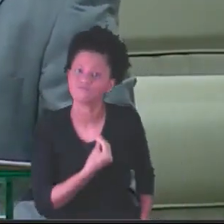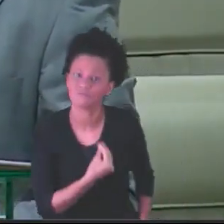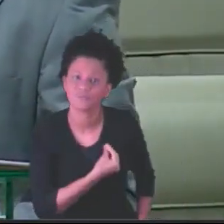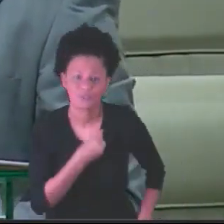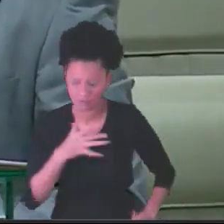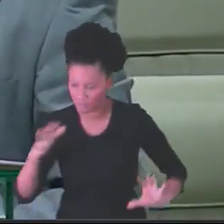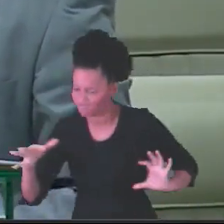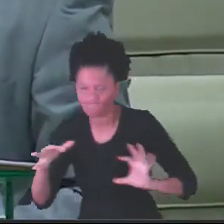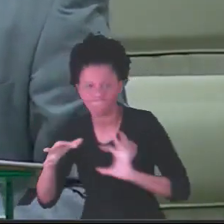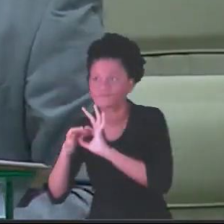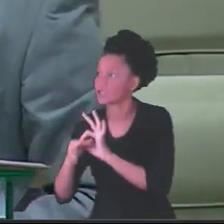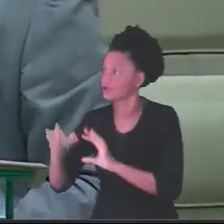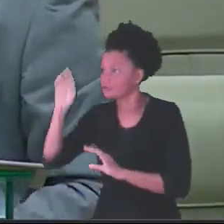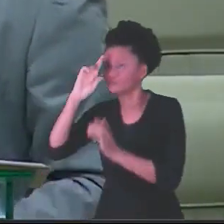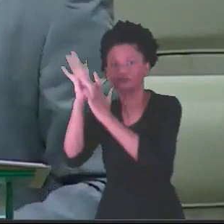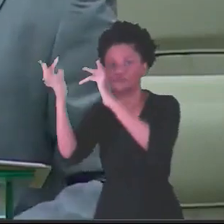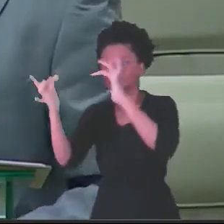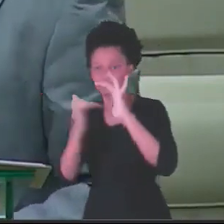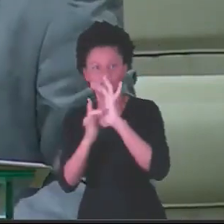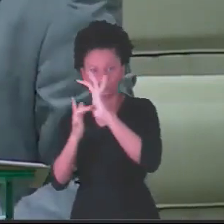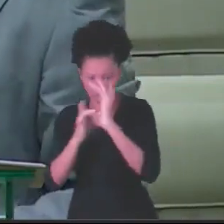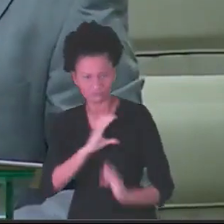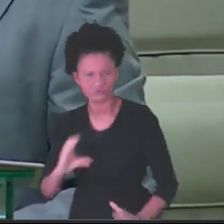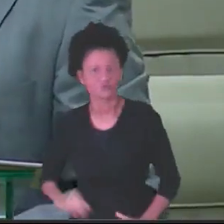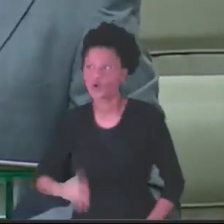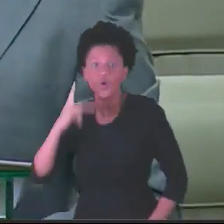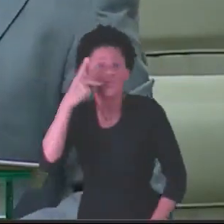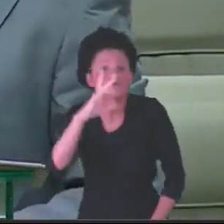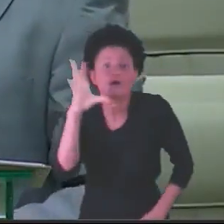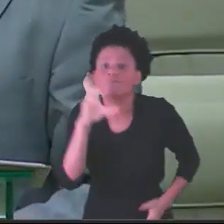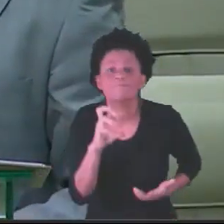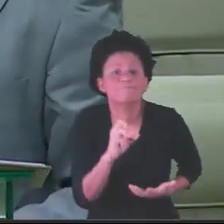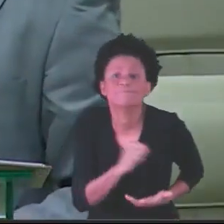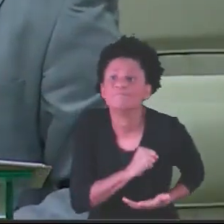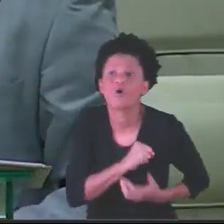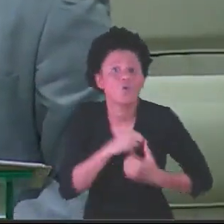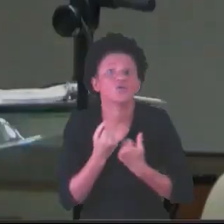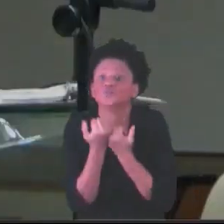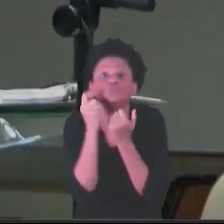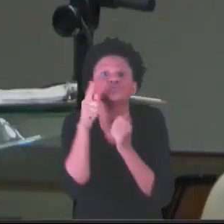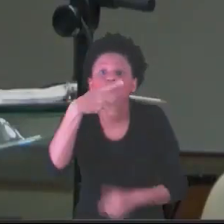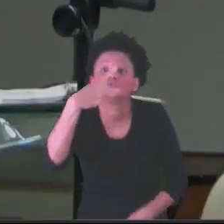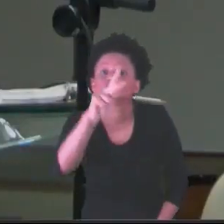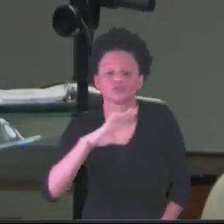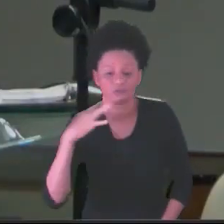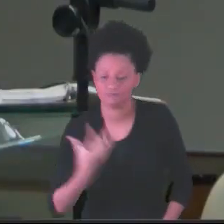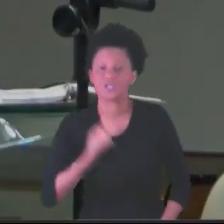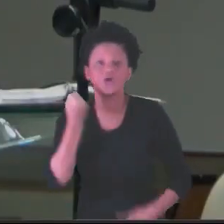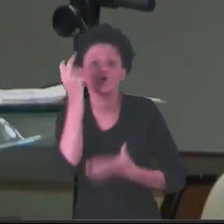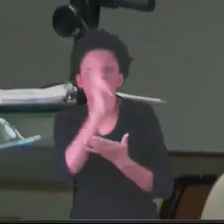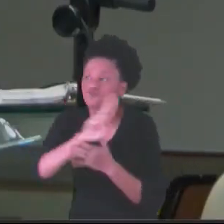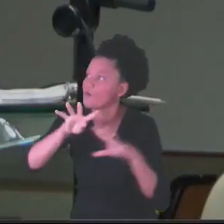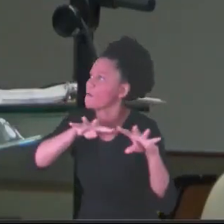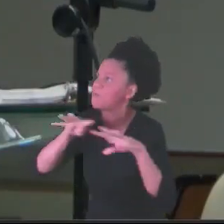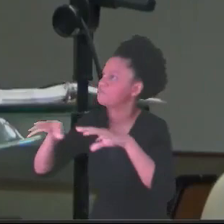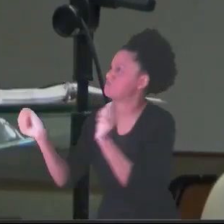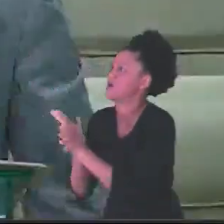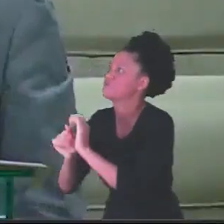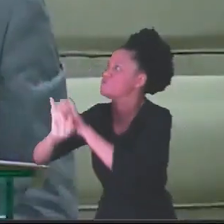está nas mãos de jesus cristo o teu amado o teu salvador e o nome dele vai ser